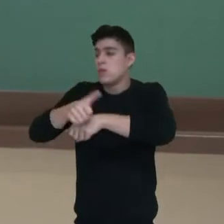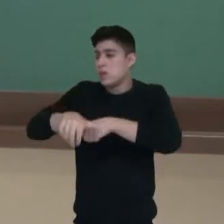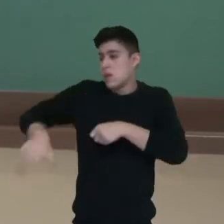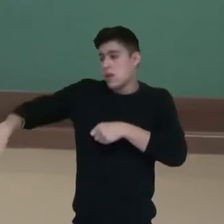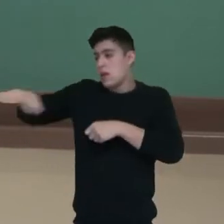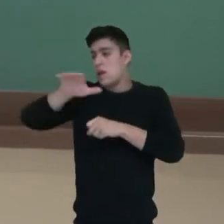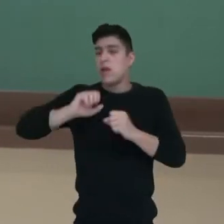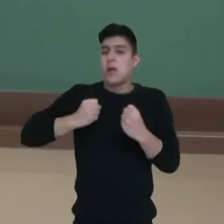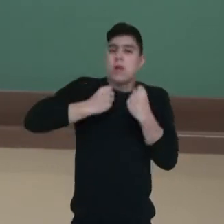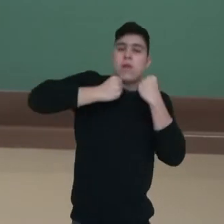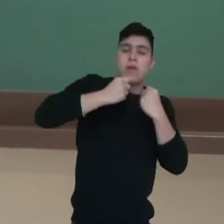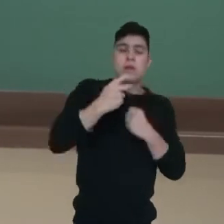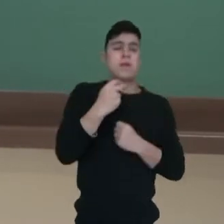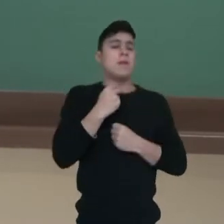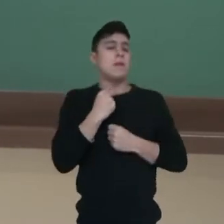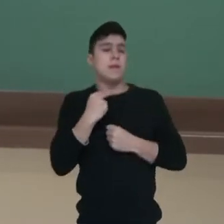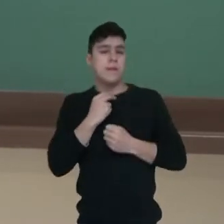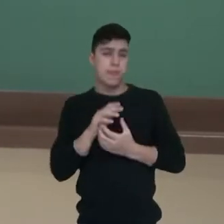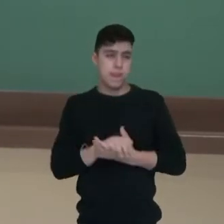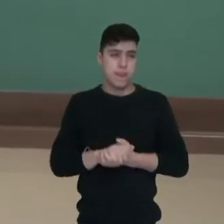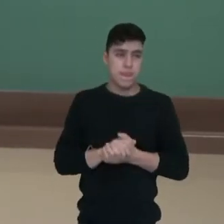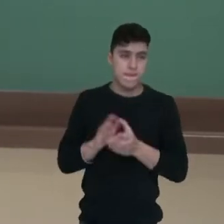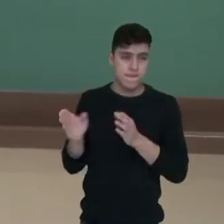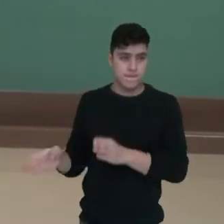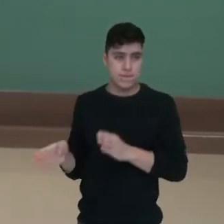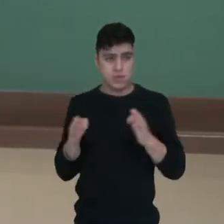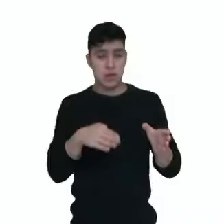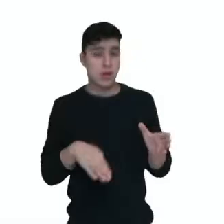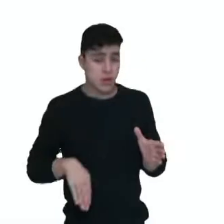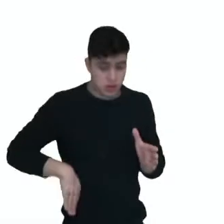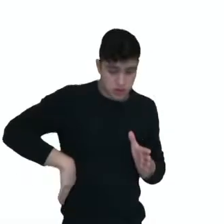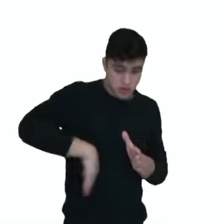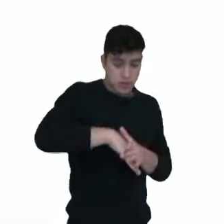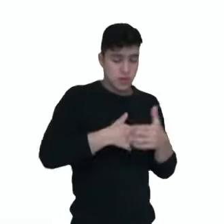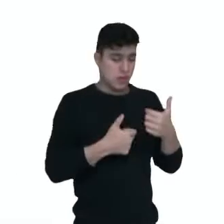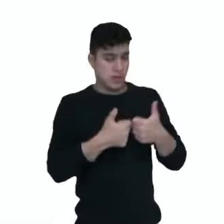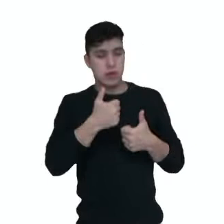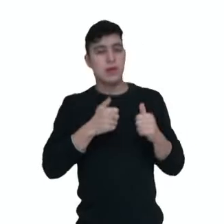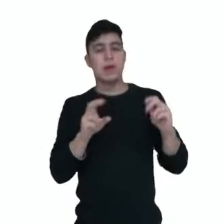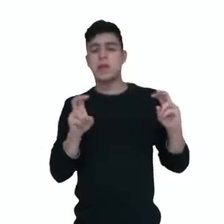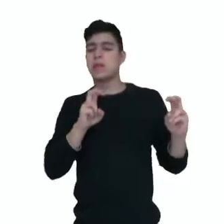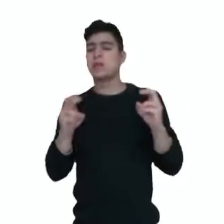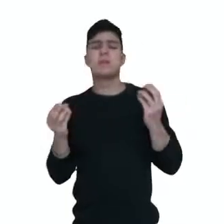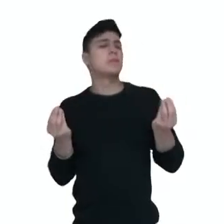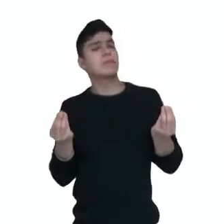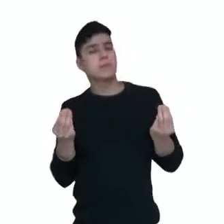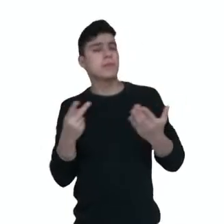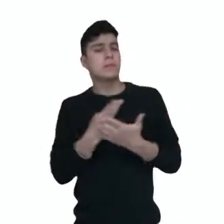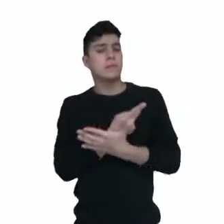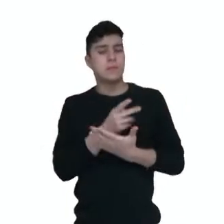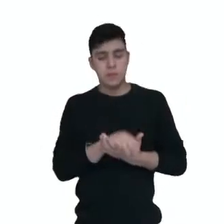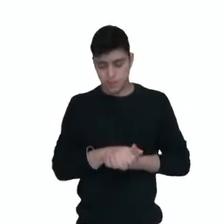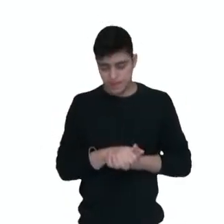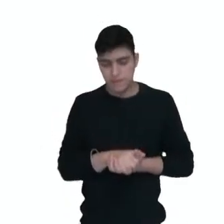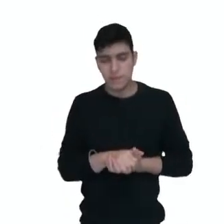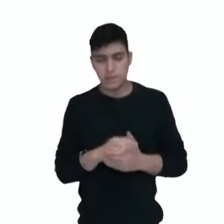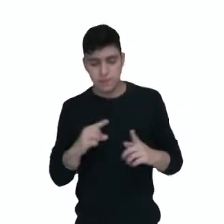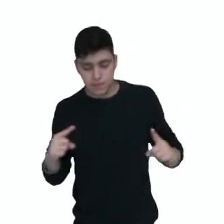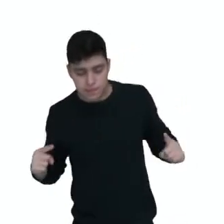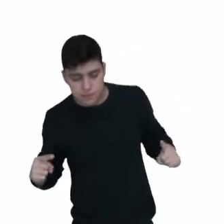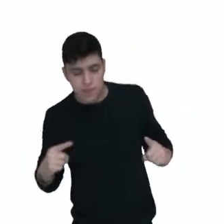daquela posição de goleiro. E o futebol de 5, como que é essas partidas? Então, as